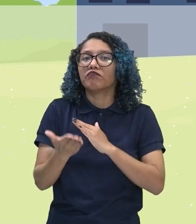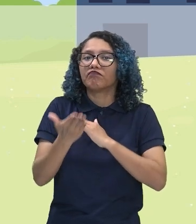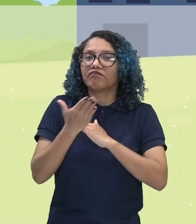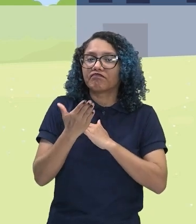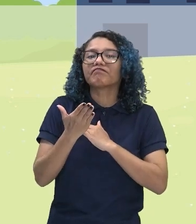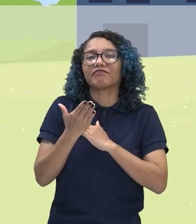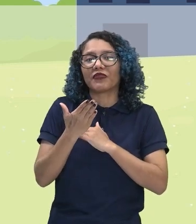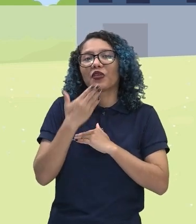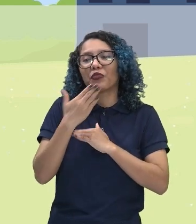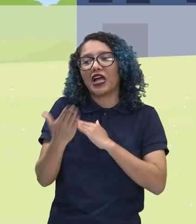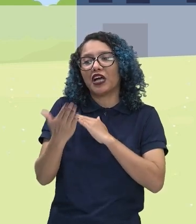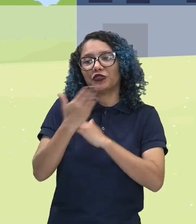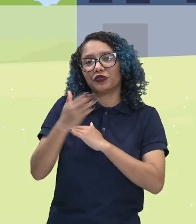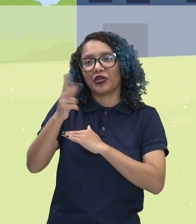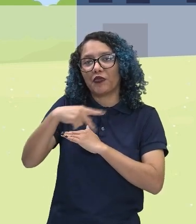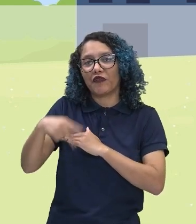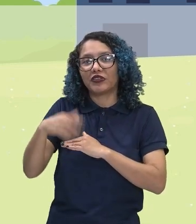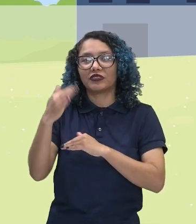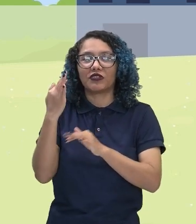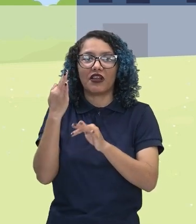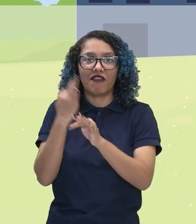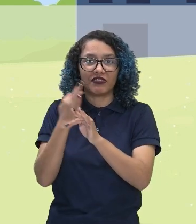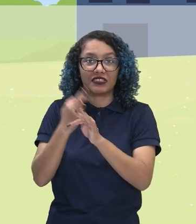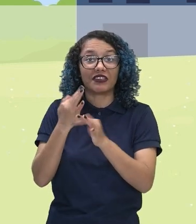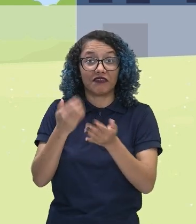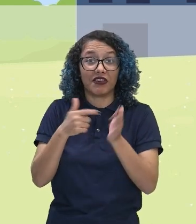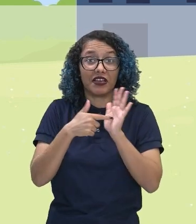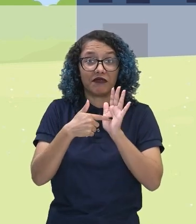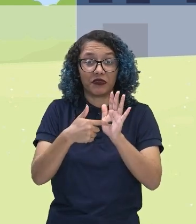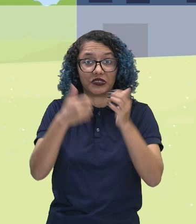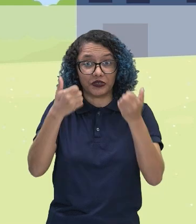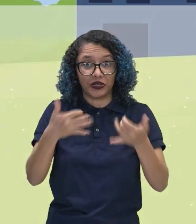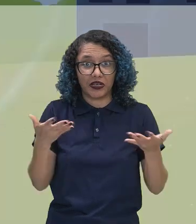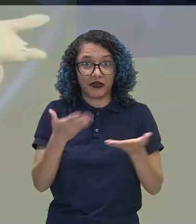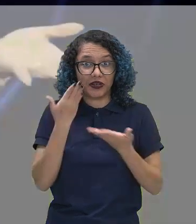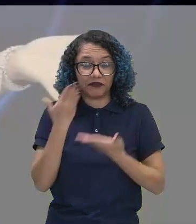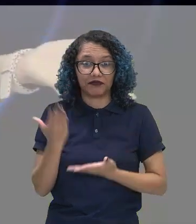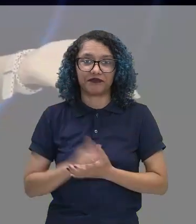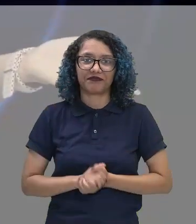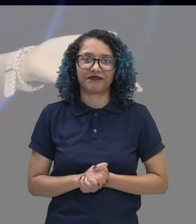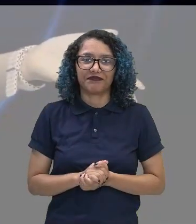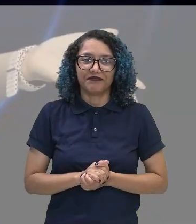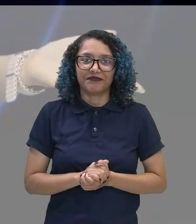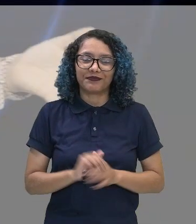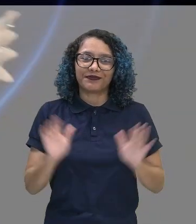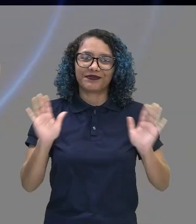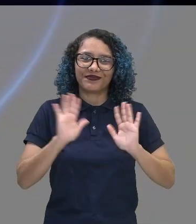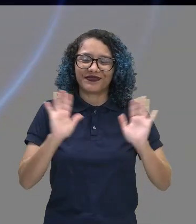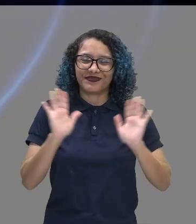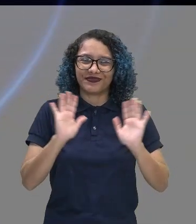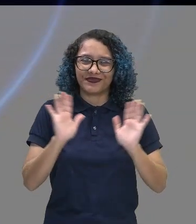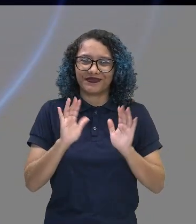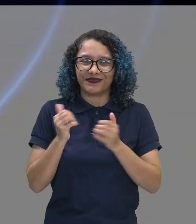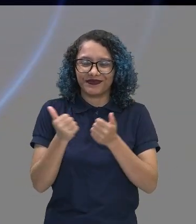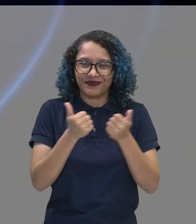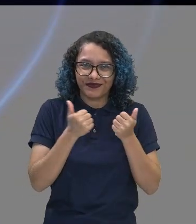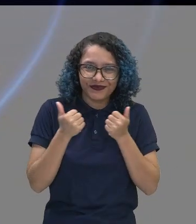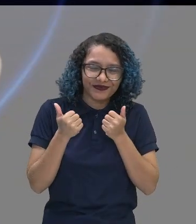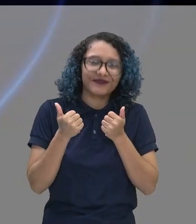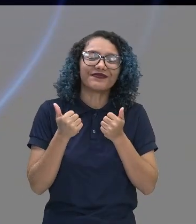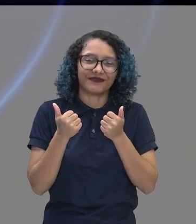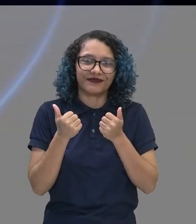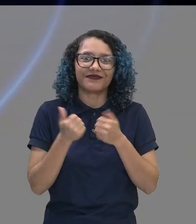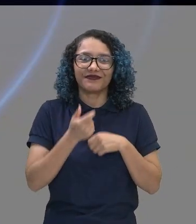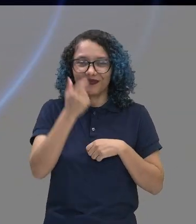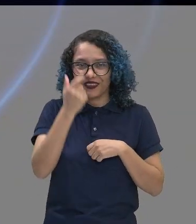a professora que vai trazer esse conhecimento para nós. Então, observe. Olá, pessoal, tudo bem com